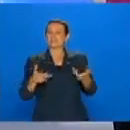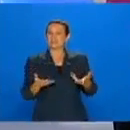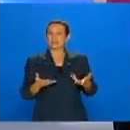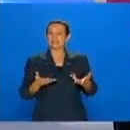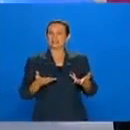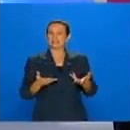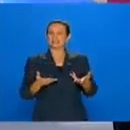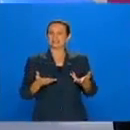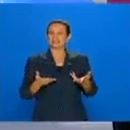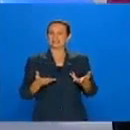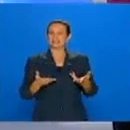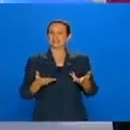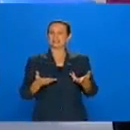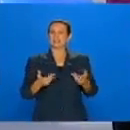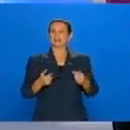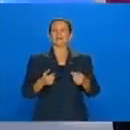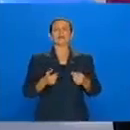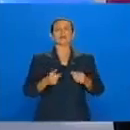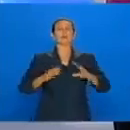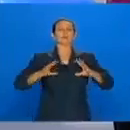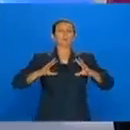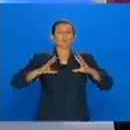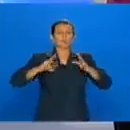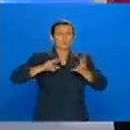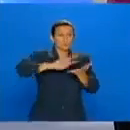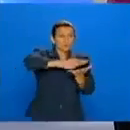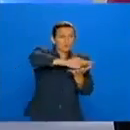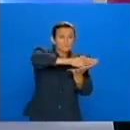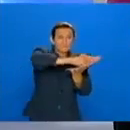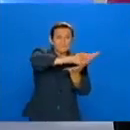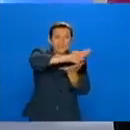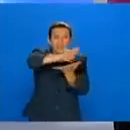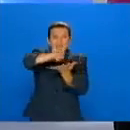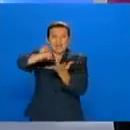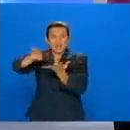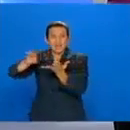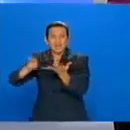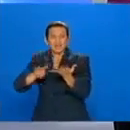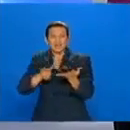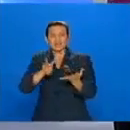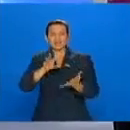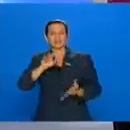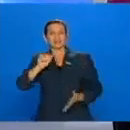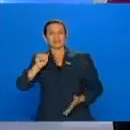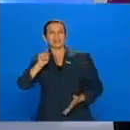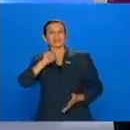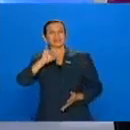interlocutando. Todas essas variações, de ordem